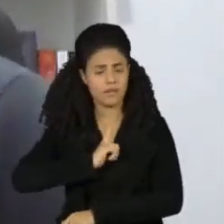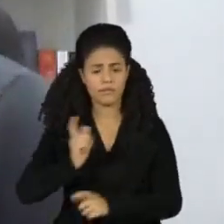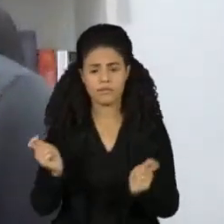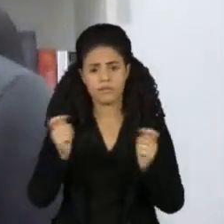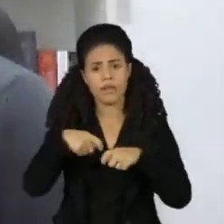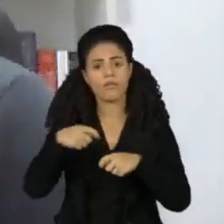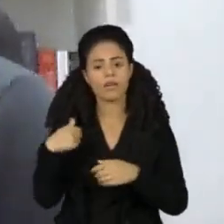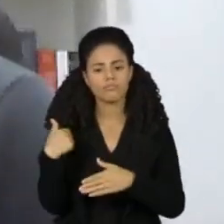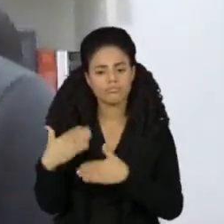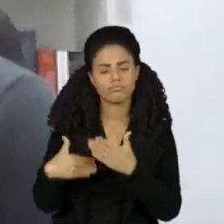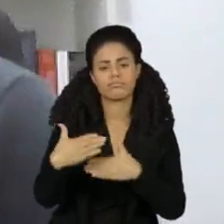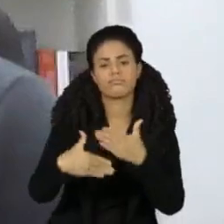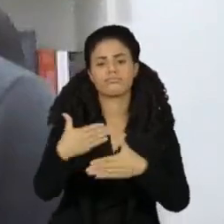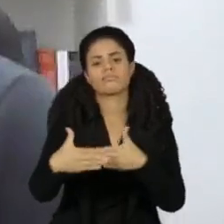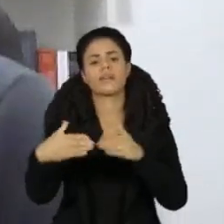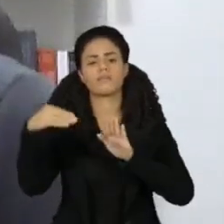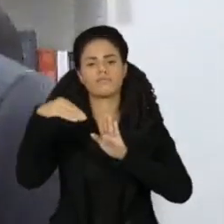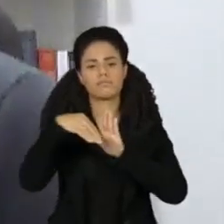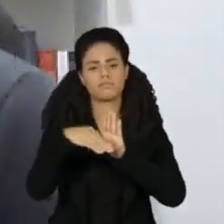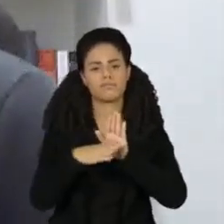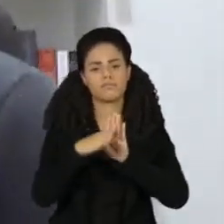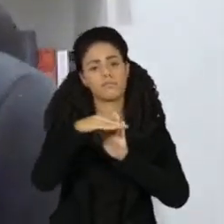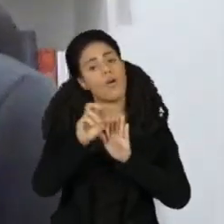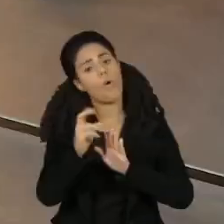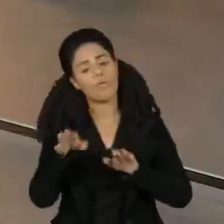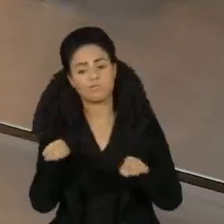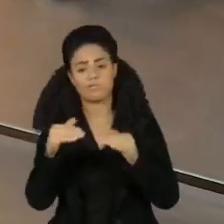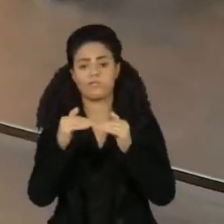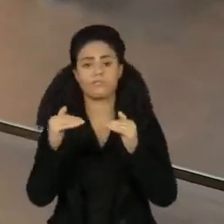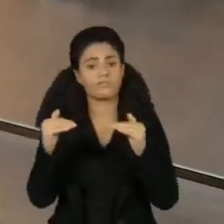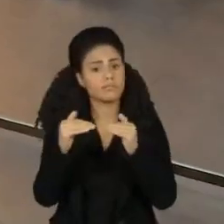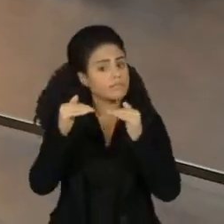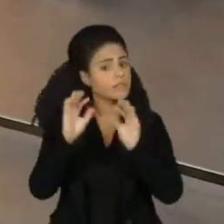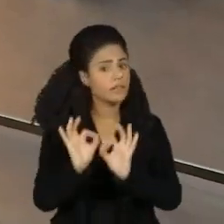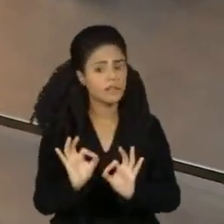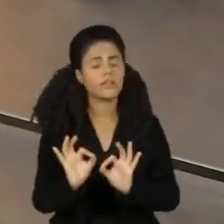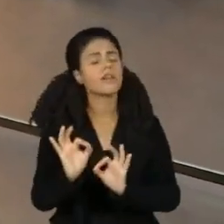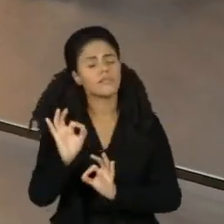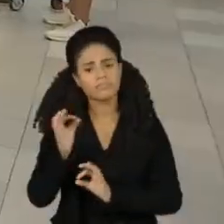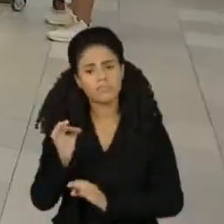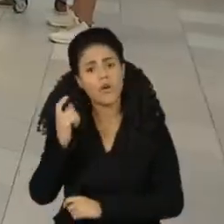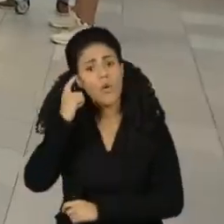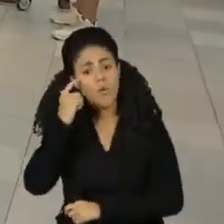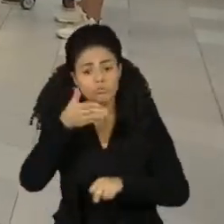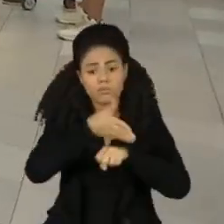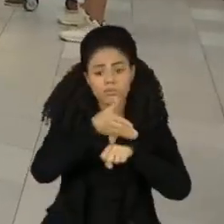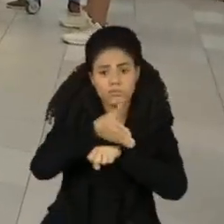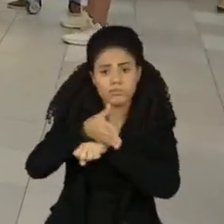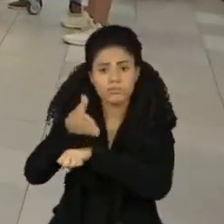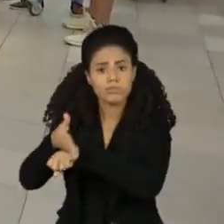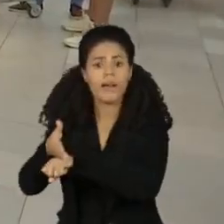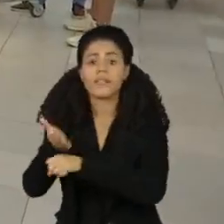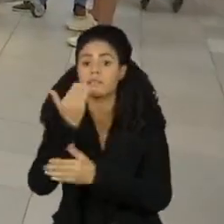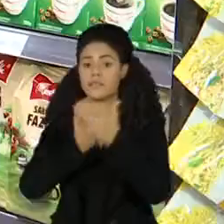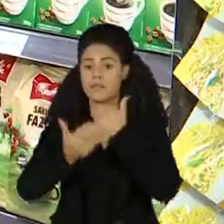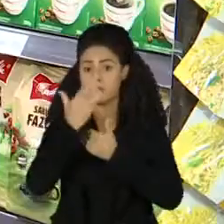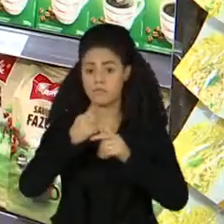que ele continue desacelerando. Então, nessa conta, está também uma participação menor dos